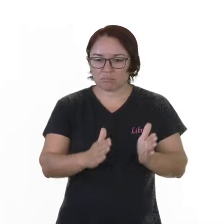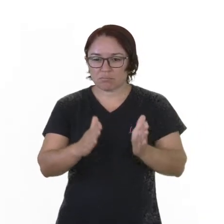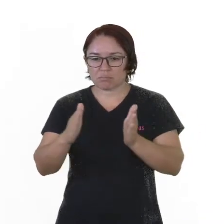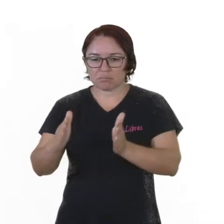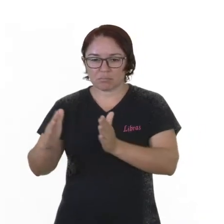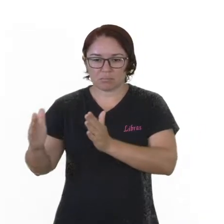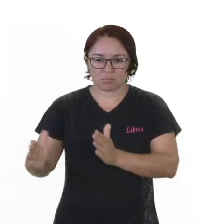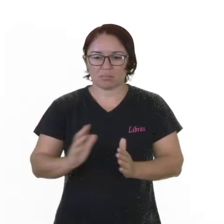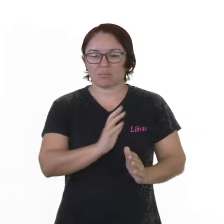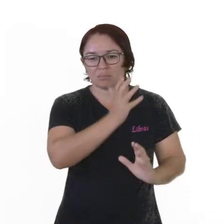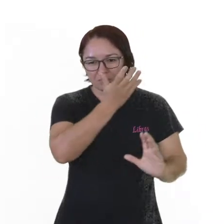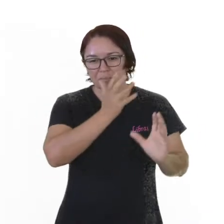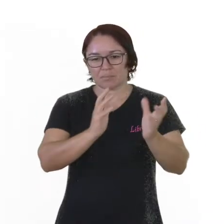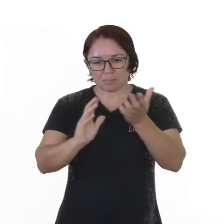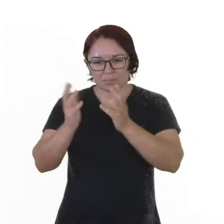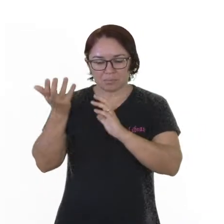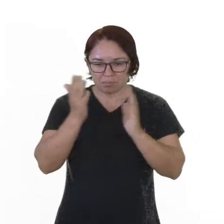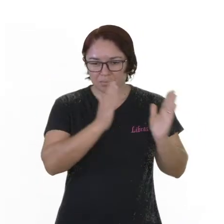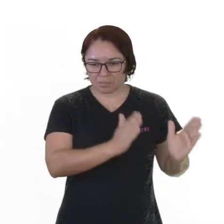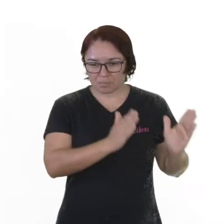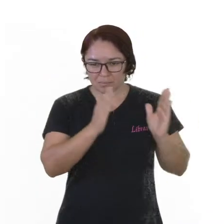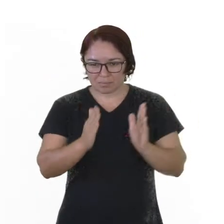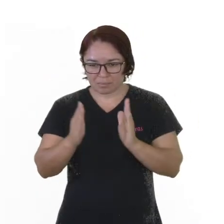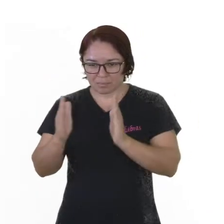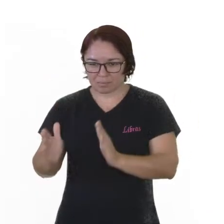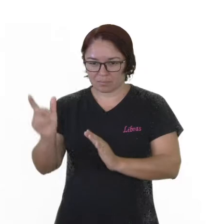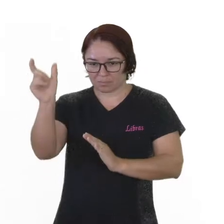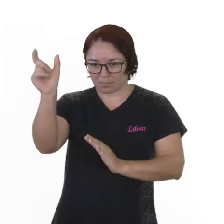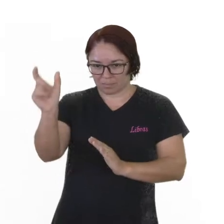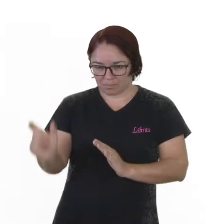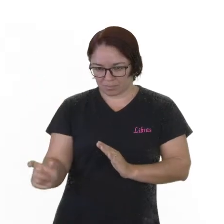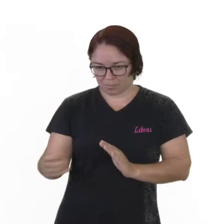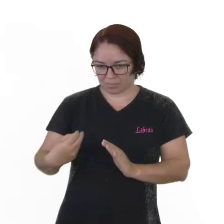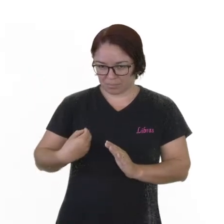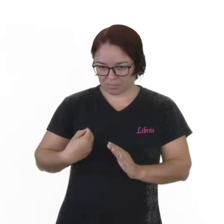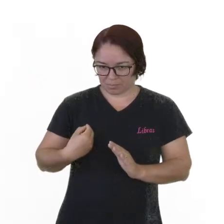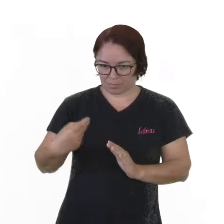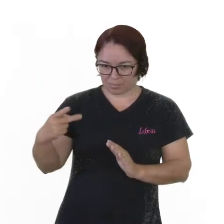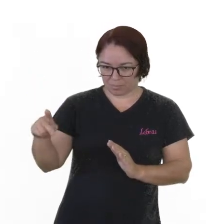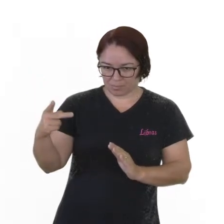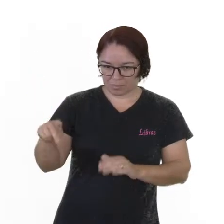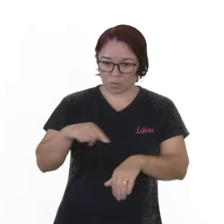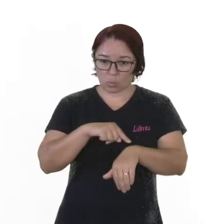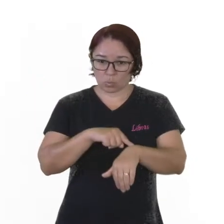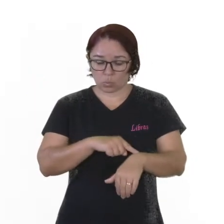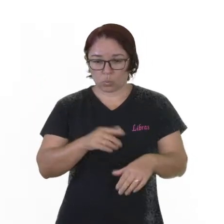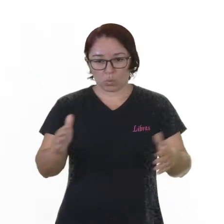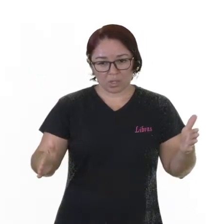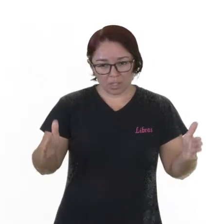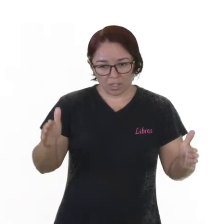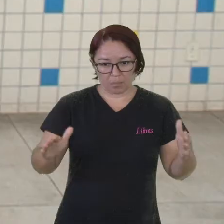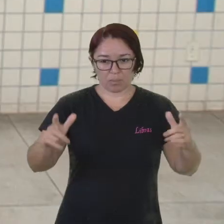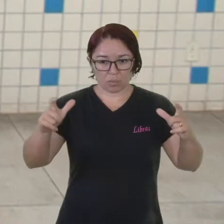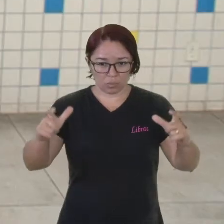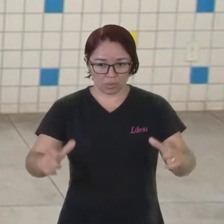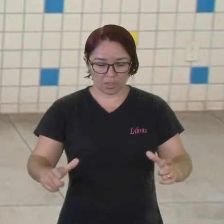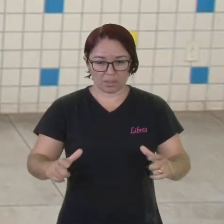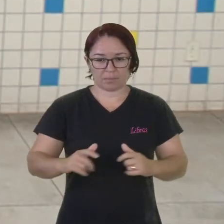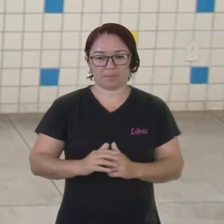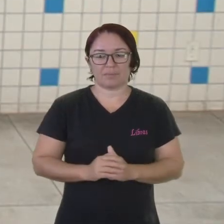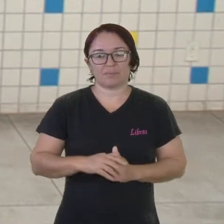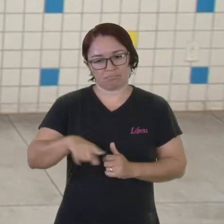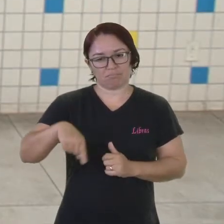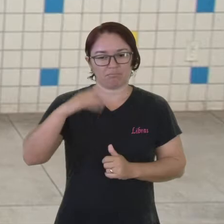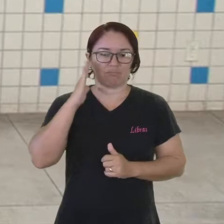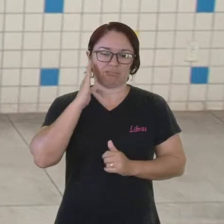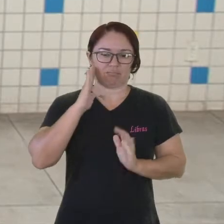as ações, vividas pelos personagens da história num determinado tempo e espaço. Isso a gente já